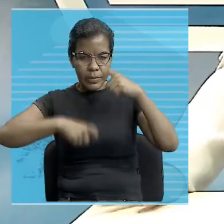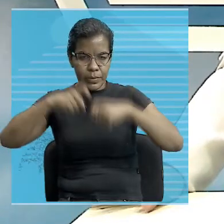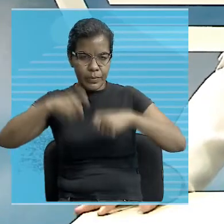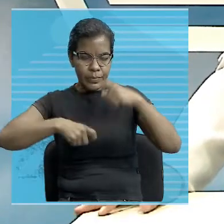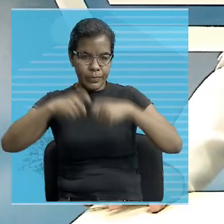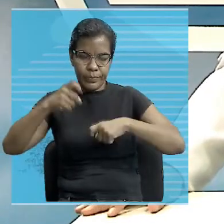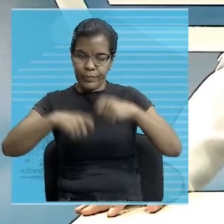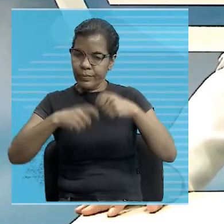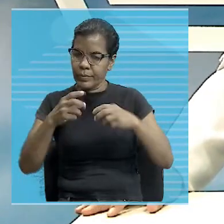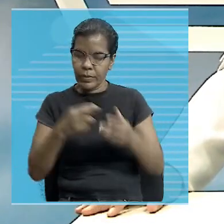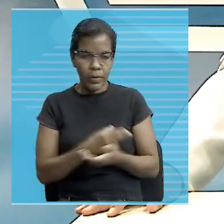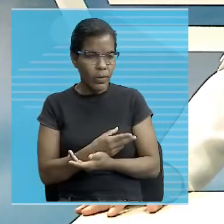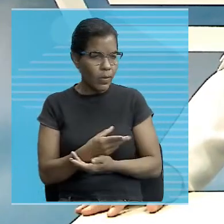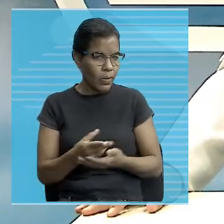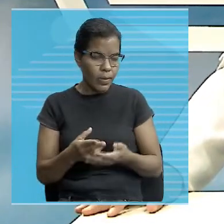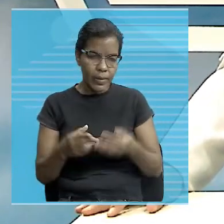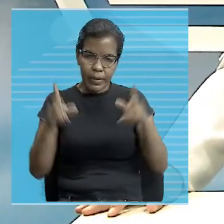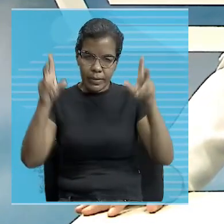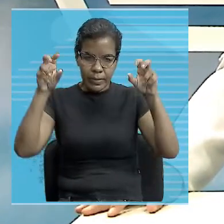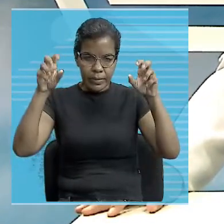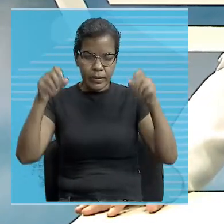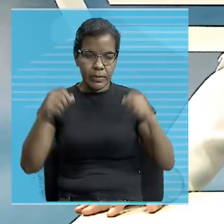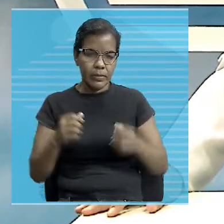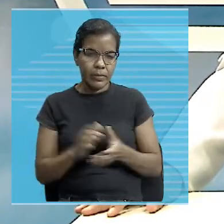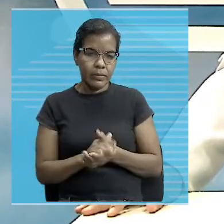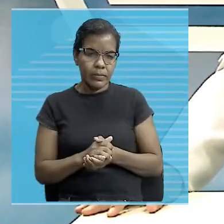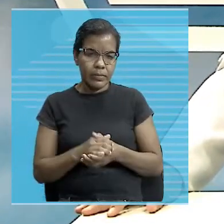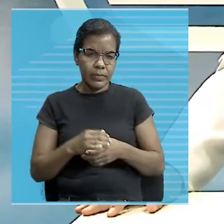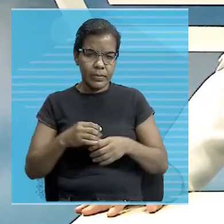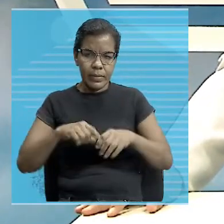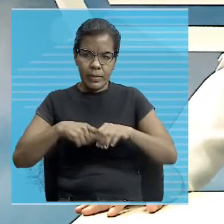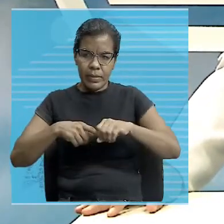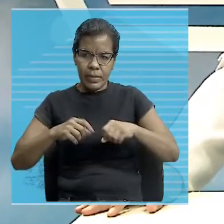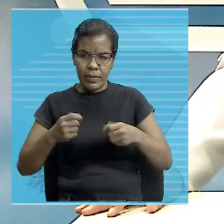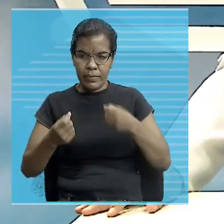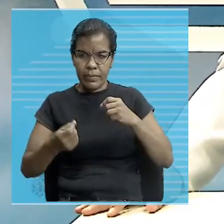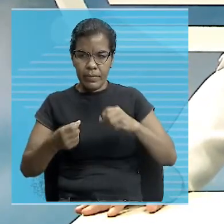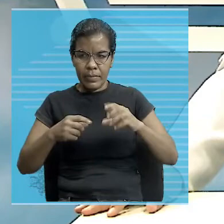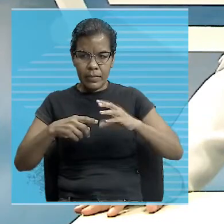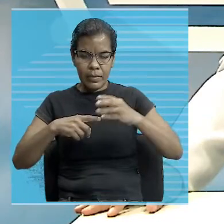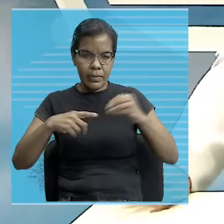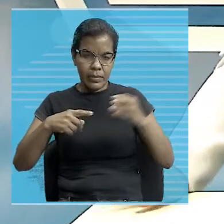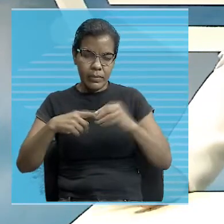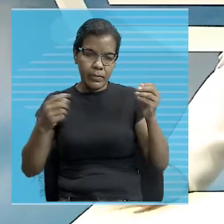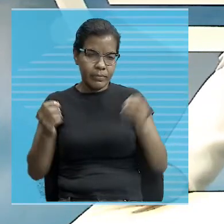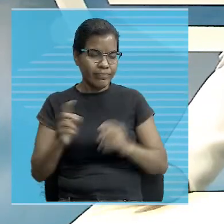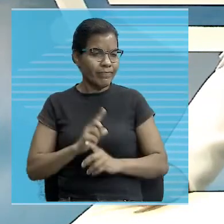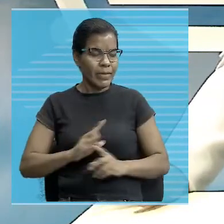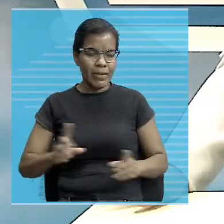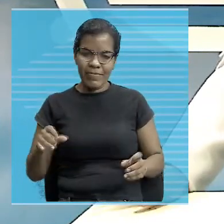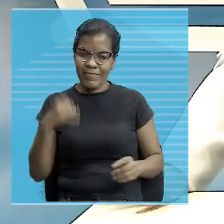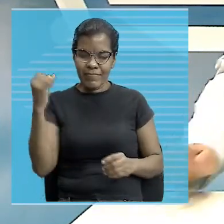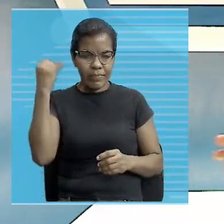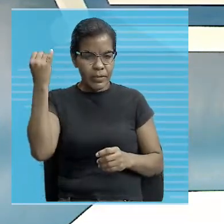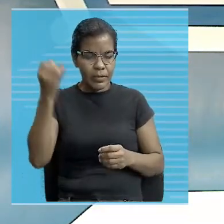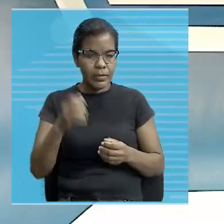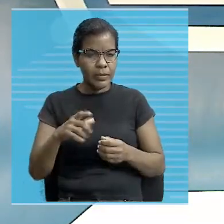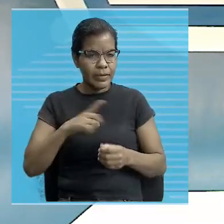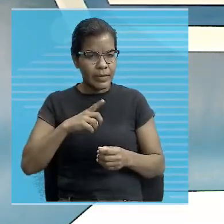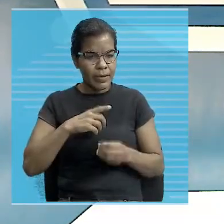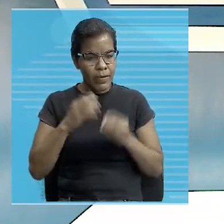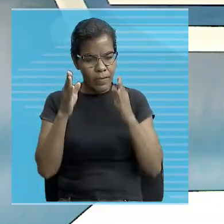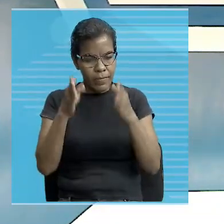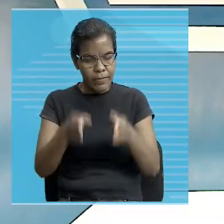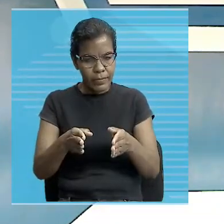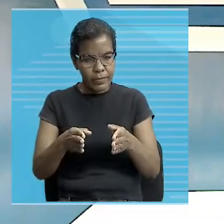De qualquer forma, de qualquer maneira. Sexo anal, sexo vaginal, sexo oral, não importa. Tem